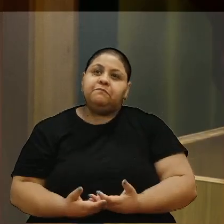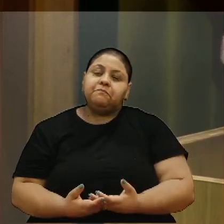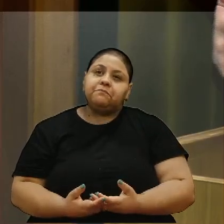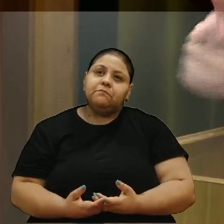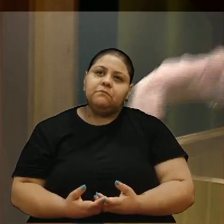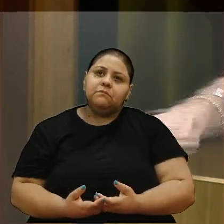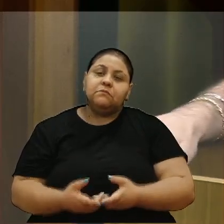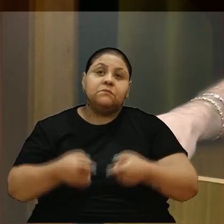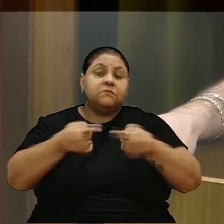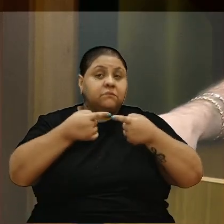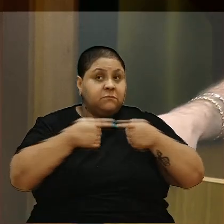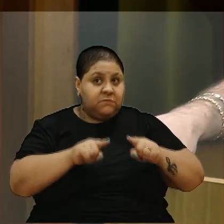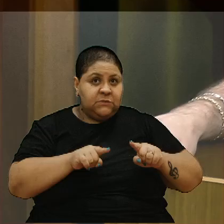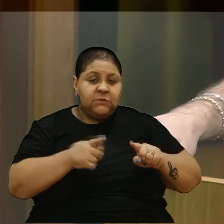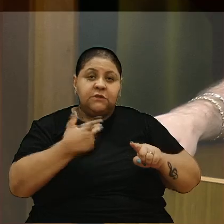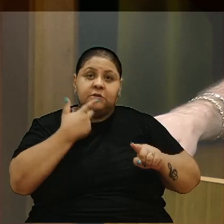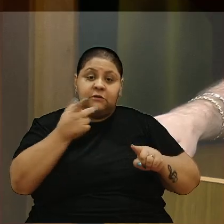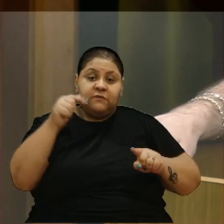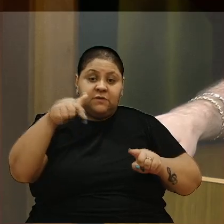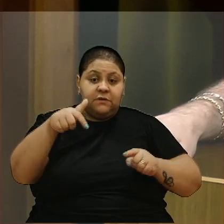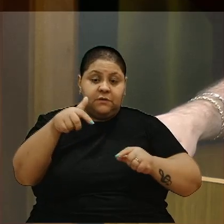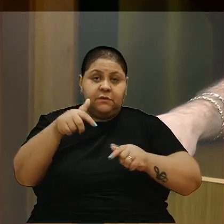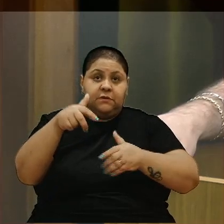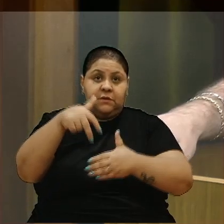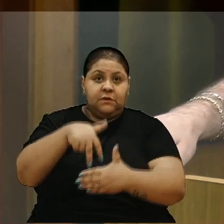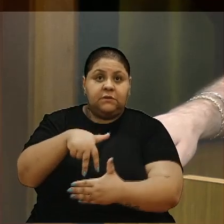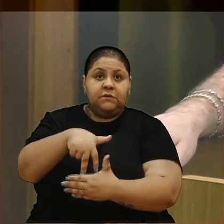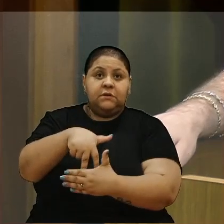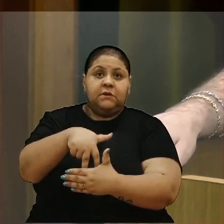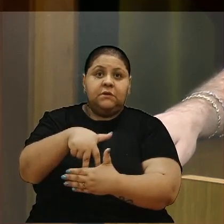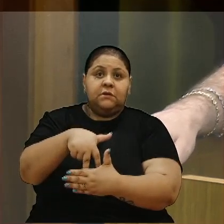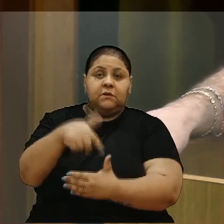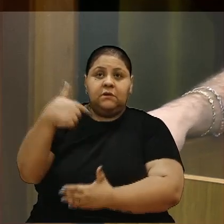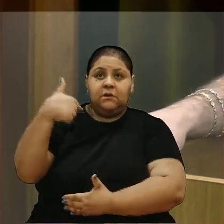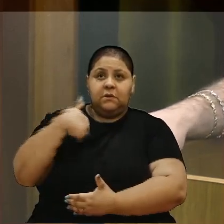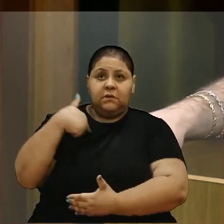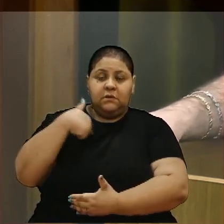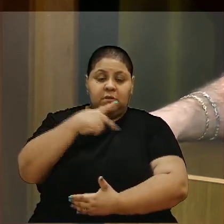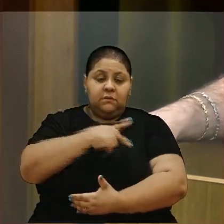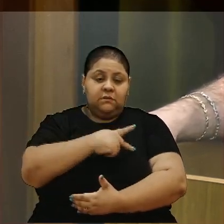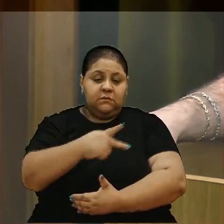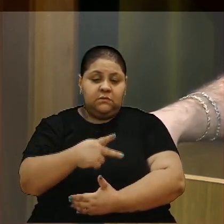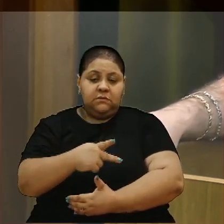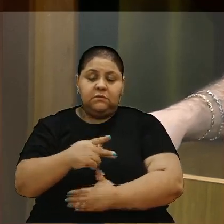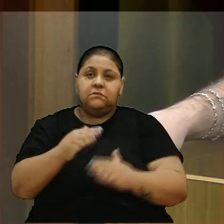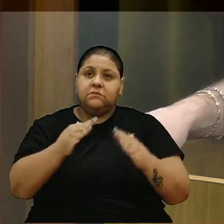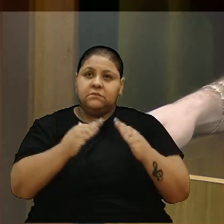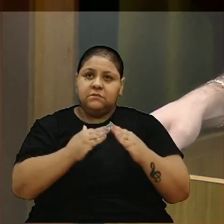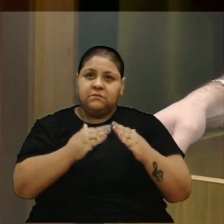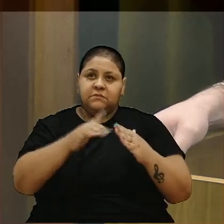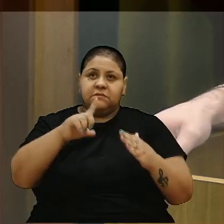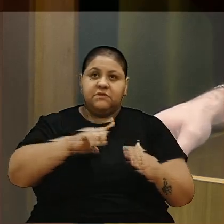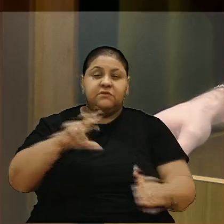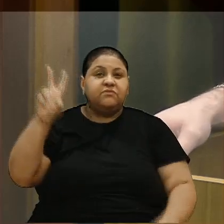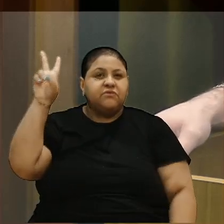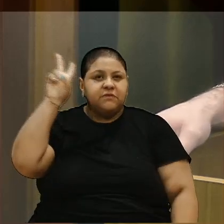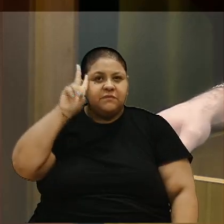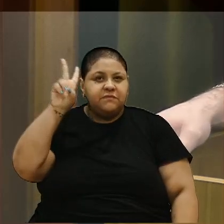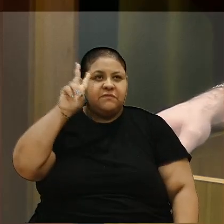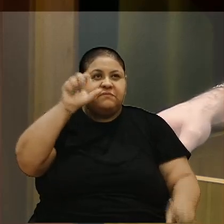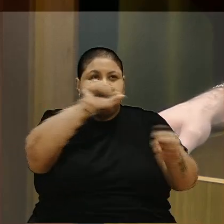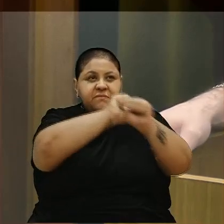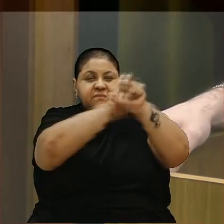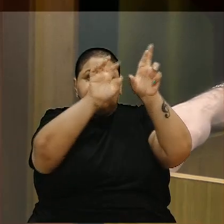Mas, trazendo aqui nessa tribuna a boa surpresa, eu e o presidente dessa casa estivemos segunda-feira pela manhã